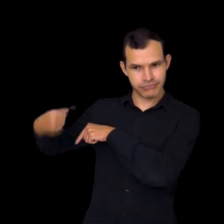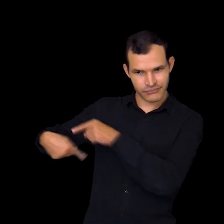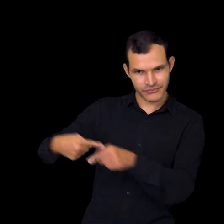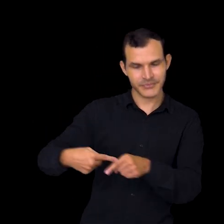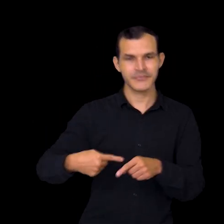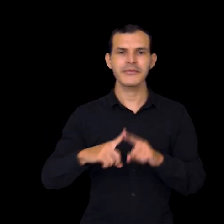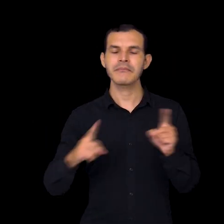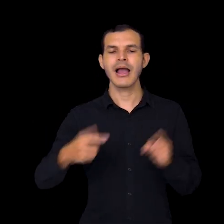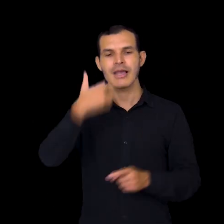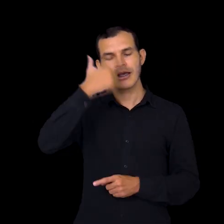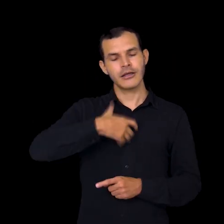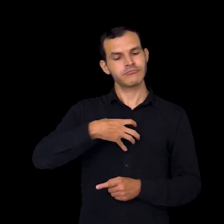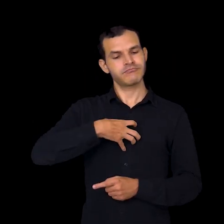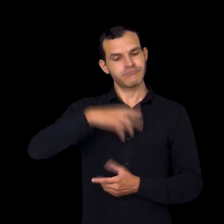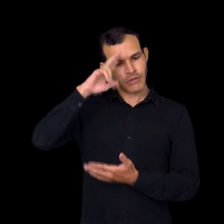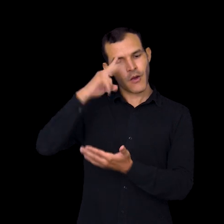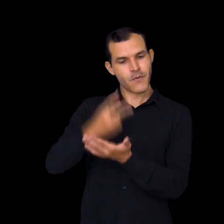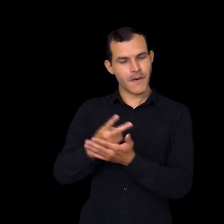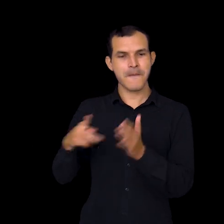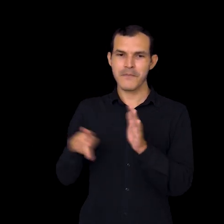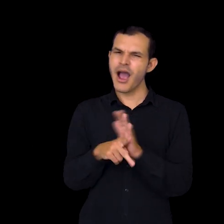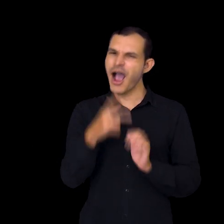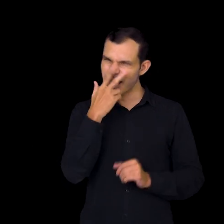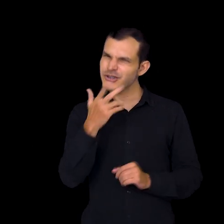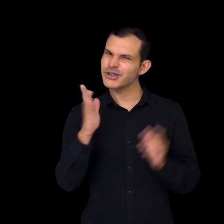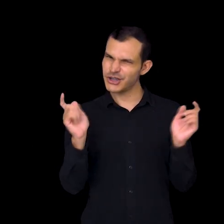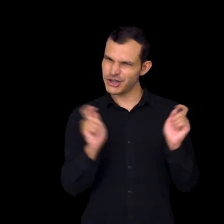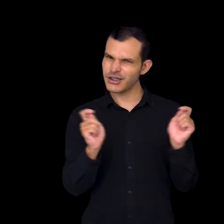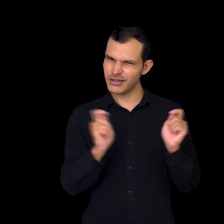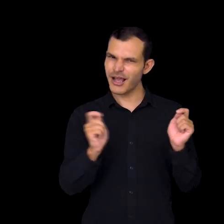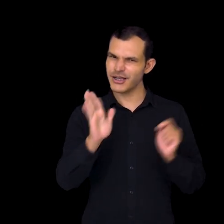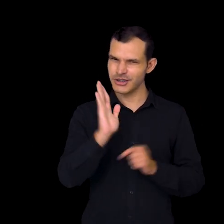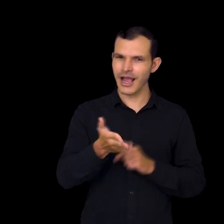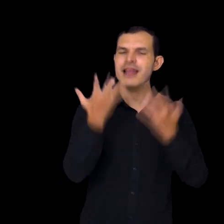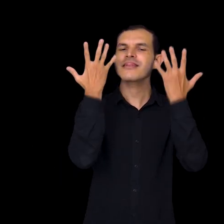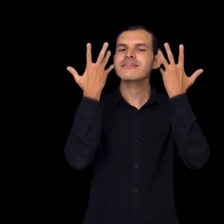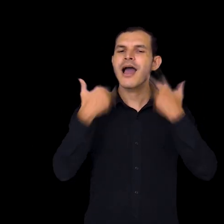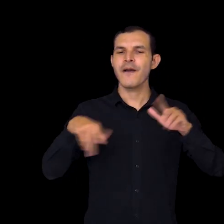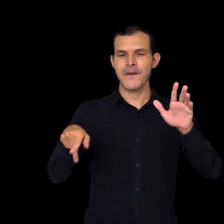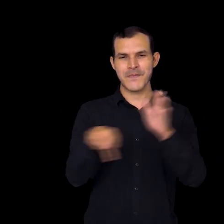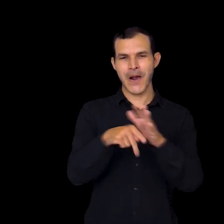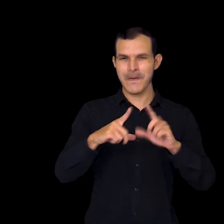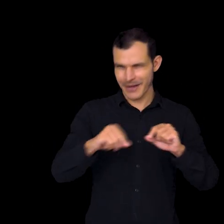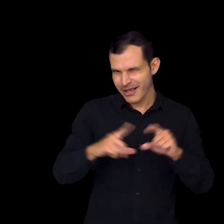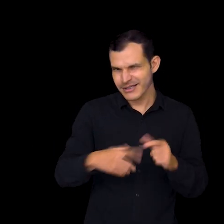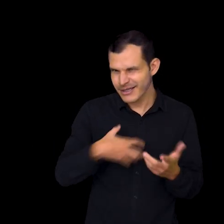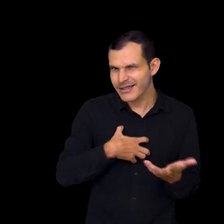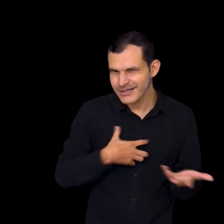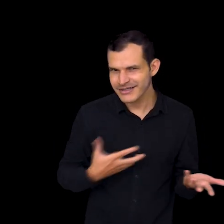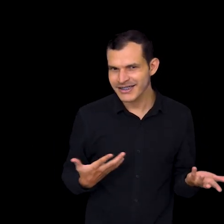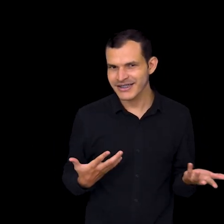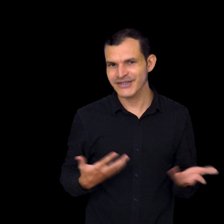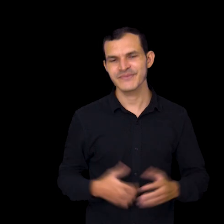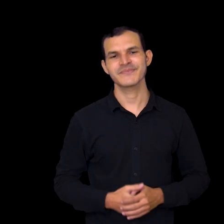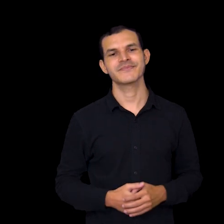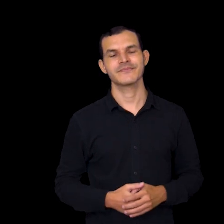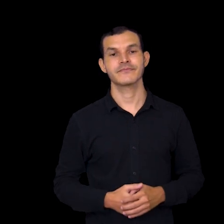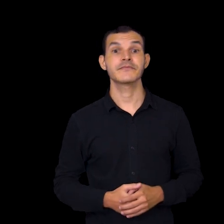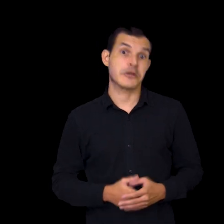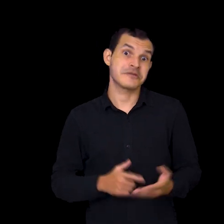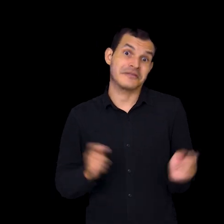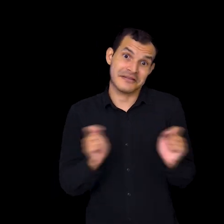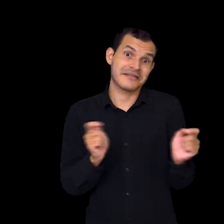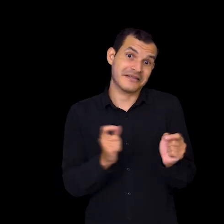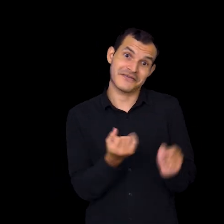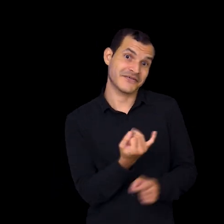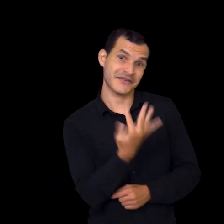Esses dias. Cristiane Portela, Departamento de História, UNB. Considerado uma naturalizada brasiliense. Depende, tem